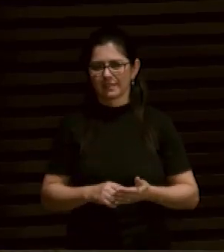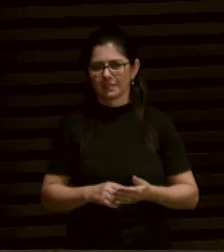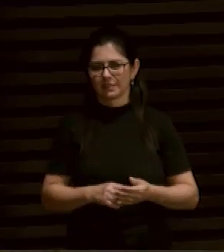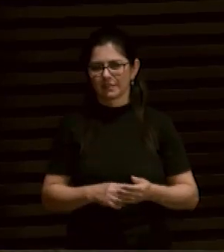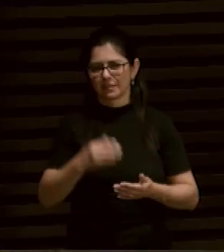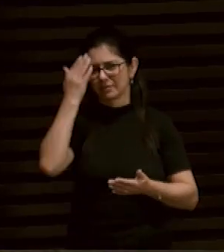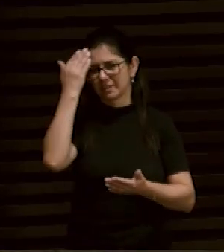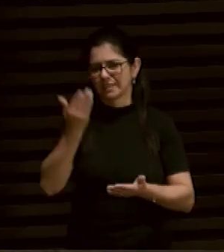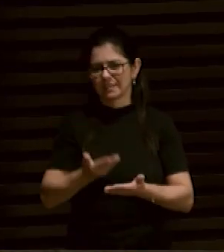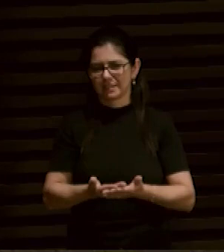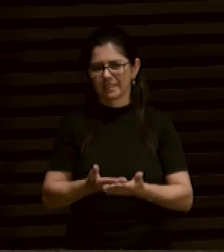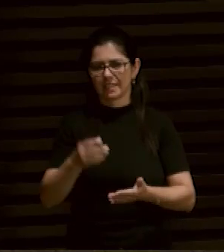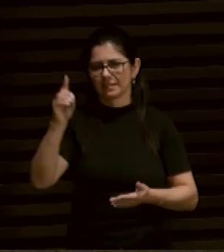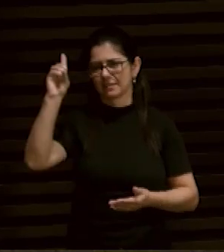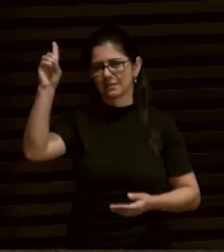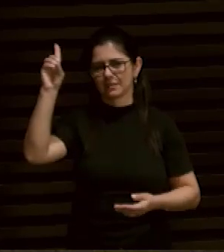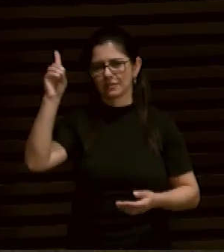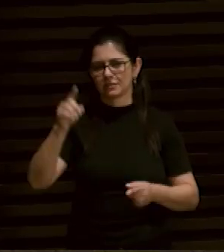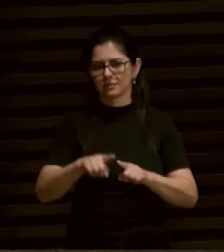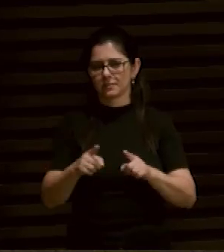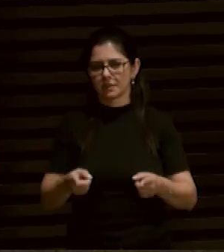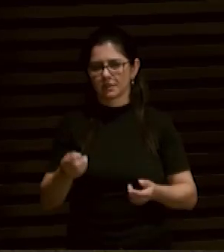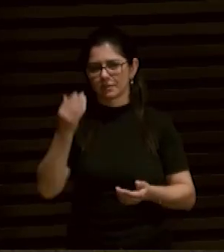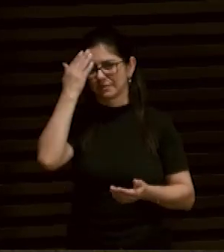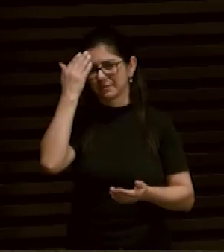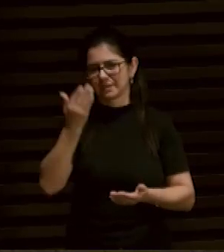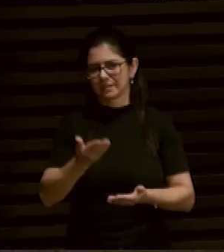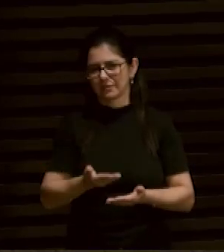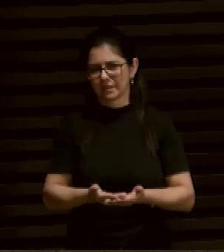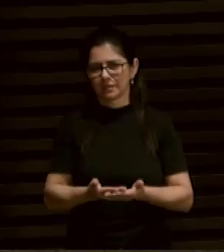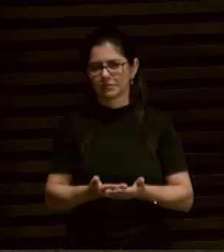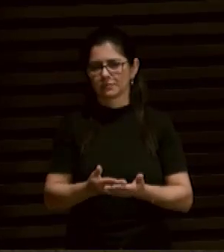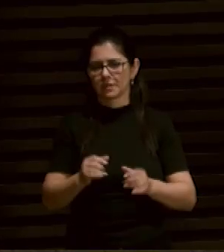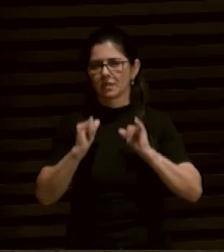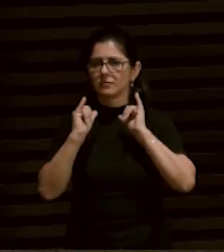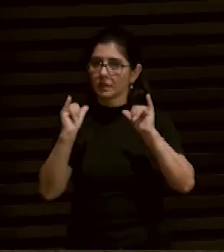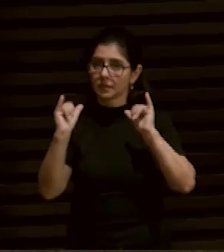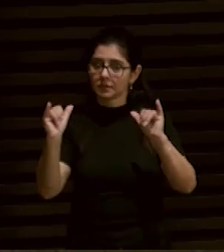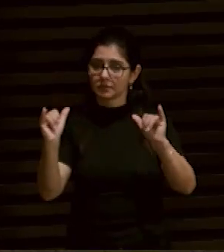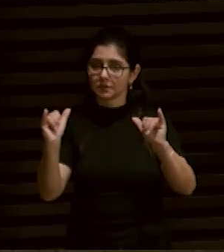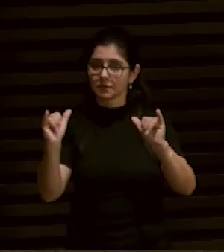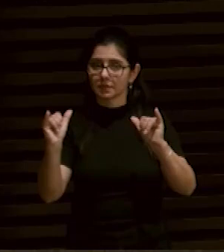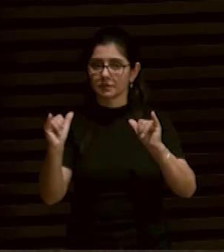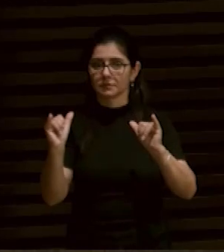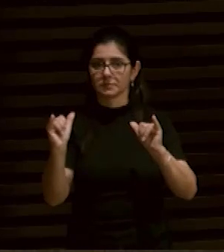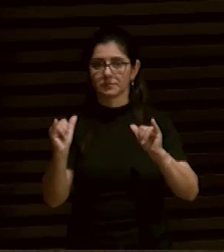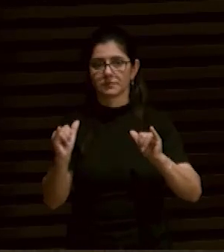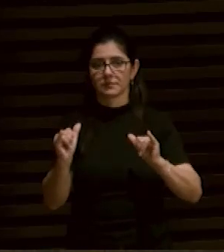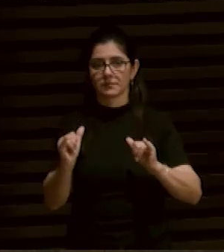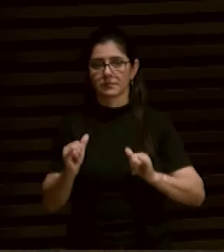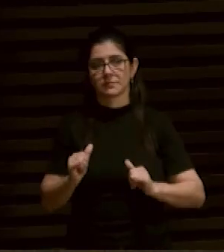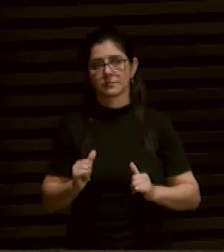seriam destruídos. Ou seja, eles olharam, escutaram ali a mensagem de que seriam destruídos, e pensaram, bom, deixa